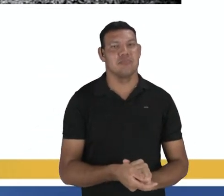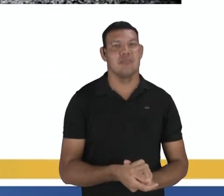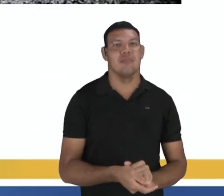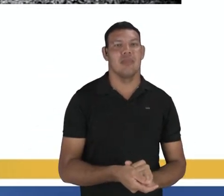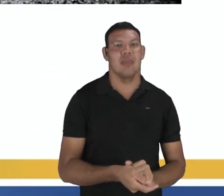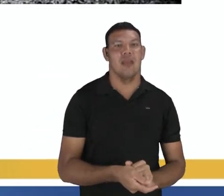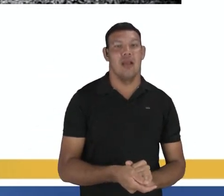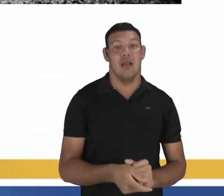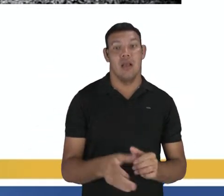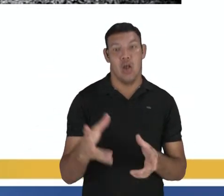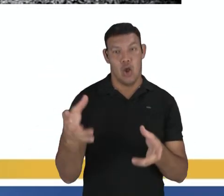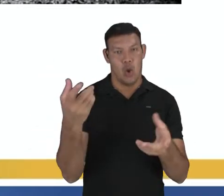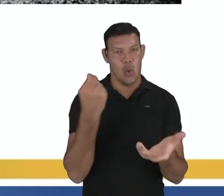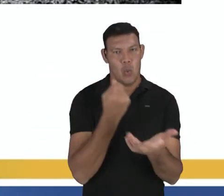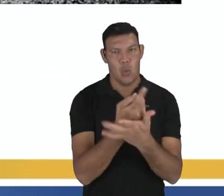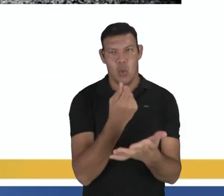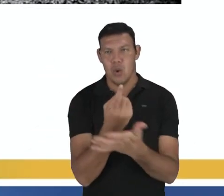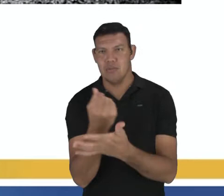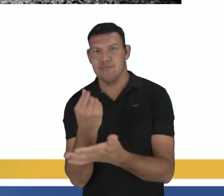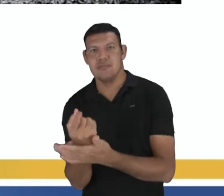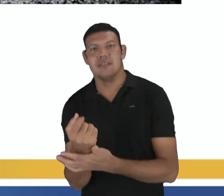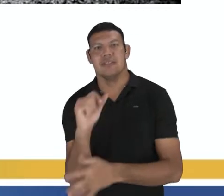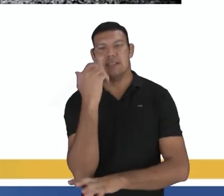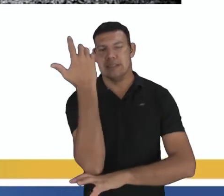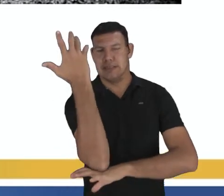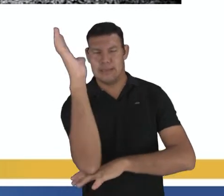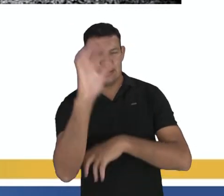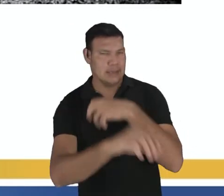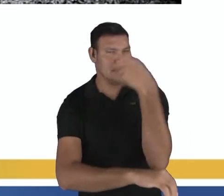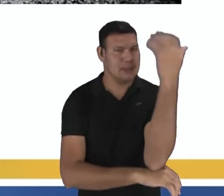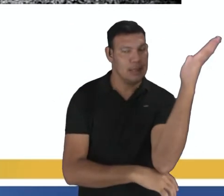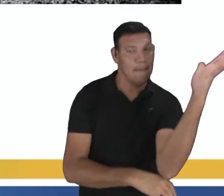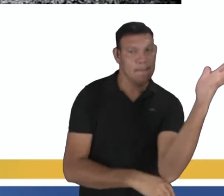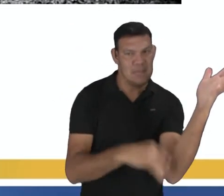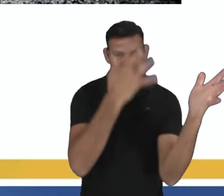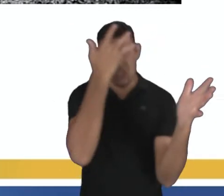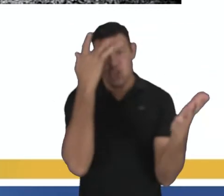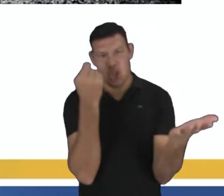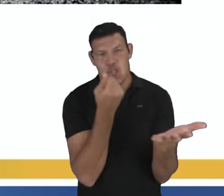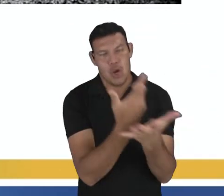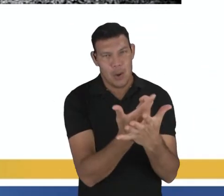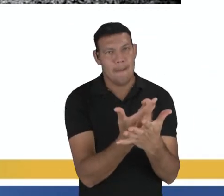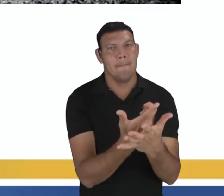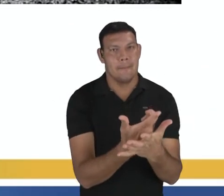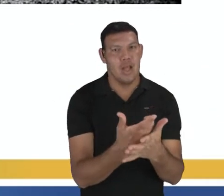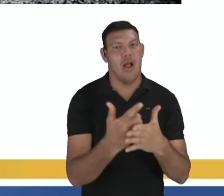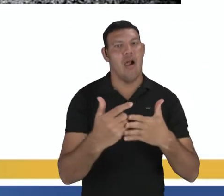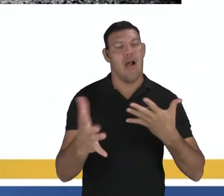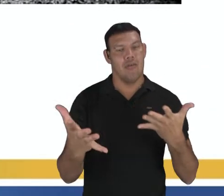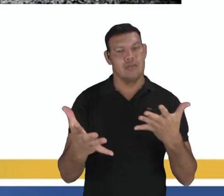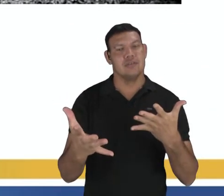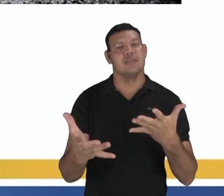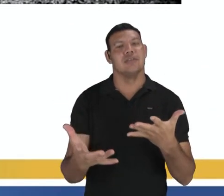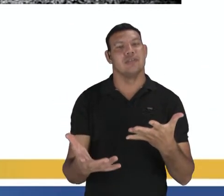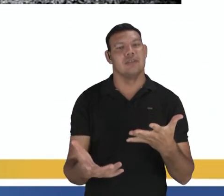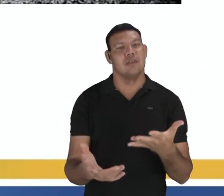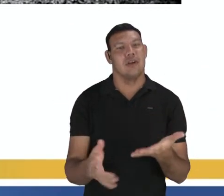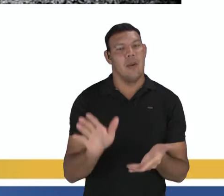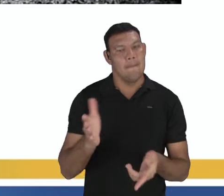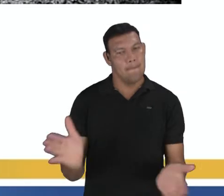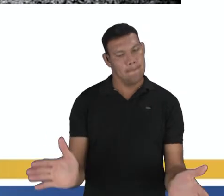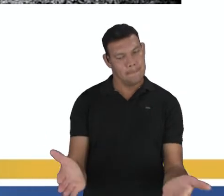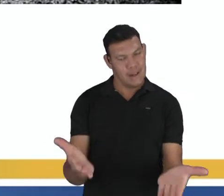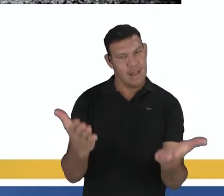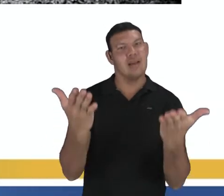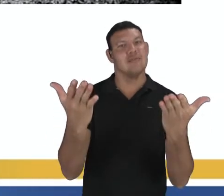casas exportadoras. Então, esses seringalistas, que a gente já vai ver quem eram eles vão movimentar a economia